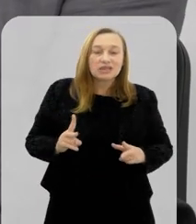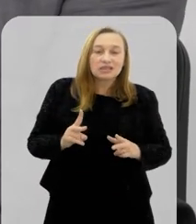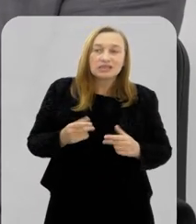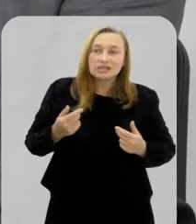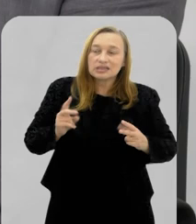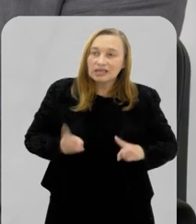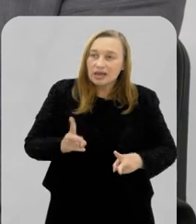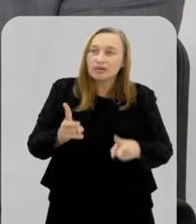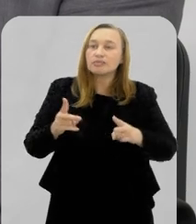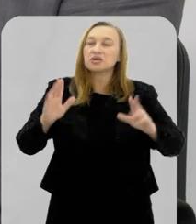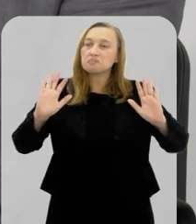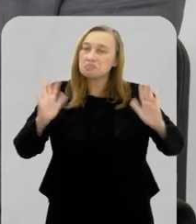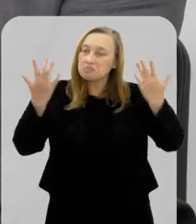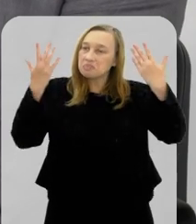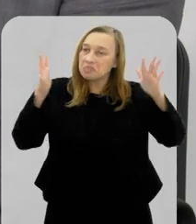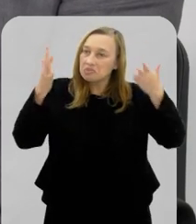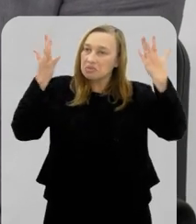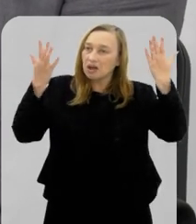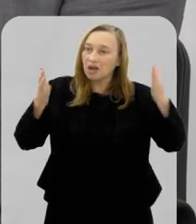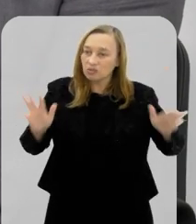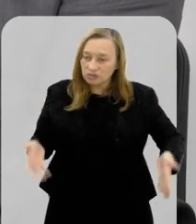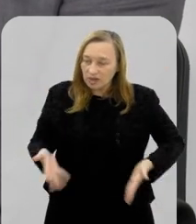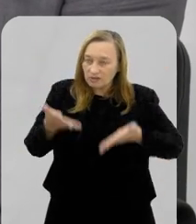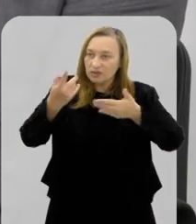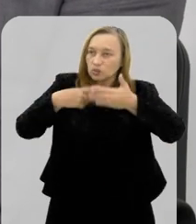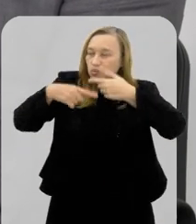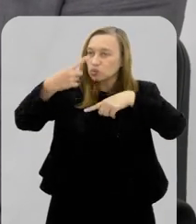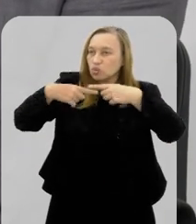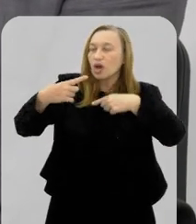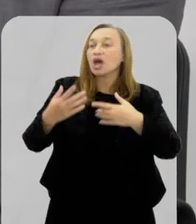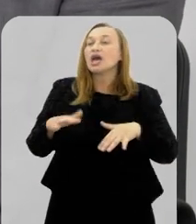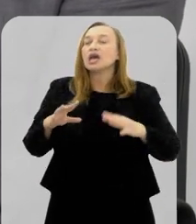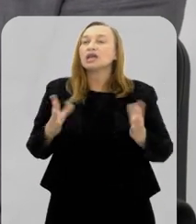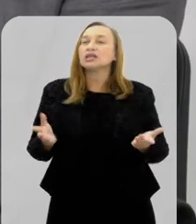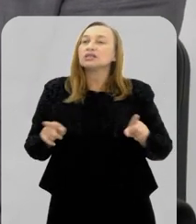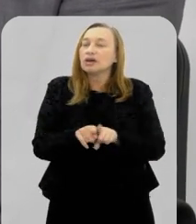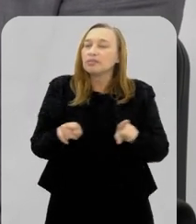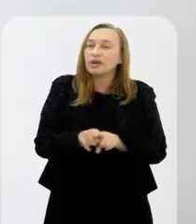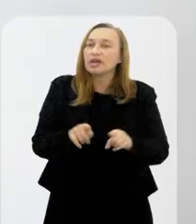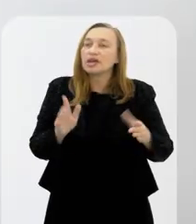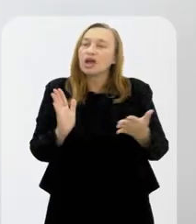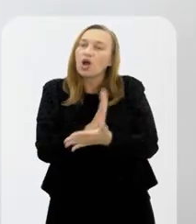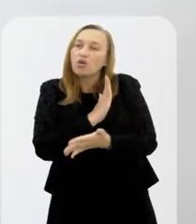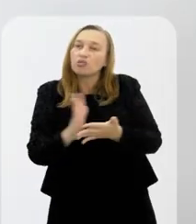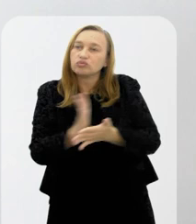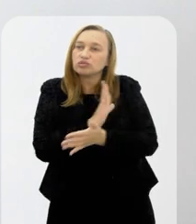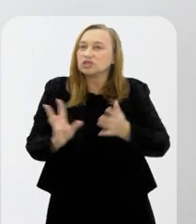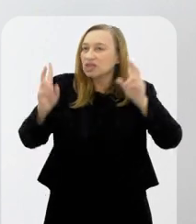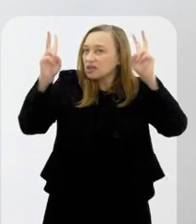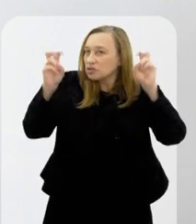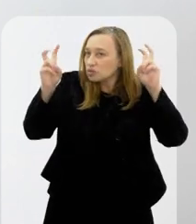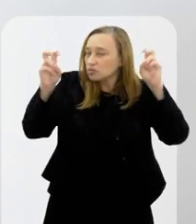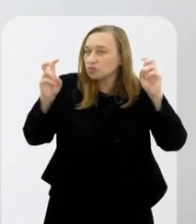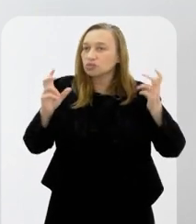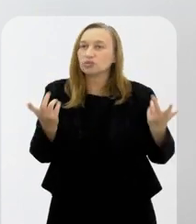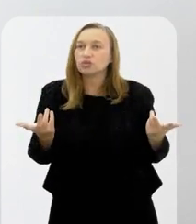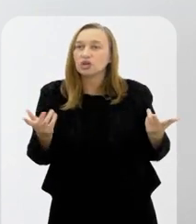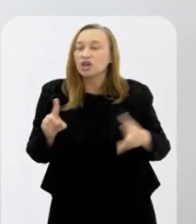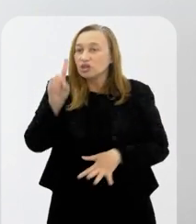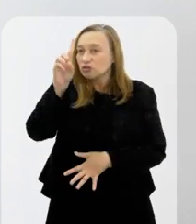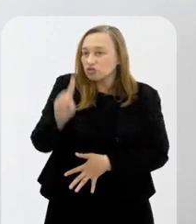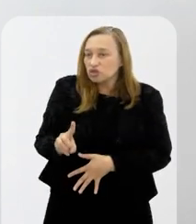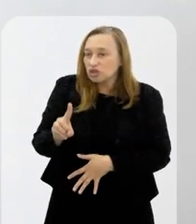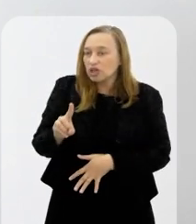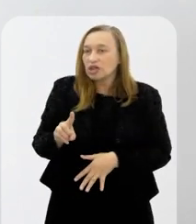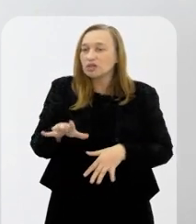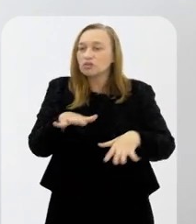a comemorar o avanços e há há alguns casos em que nós chamamos até de de um pêndulo de um